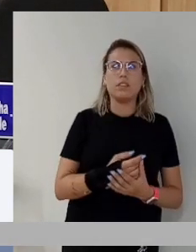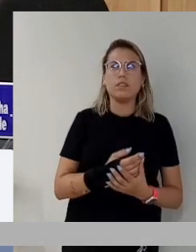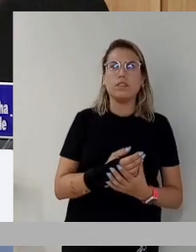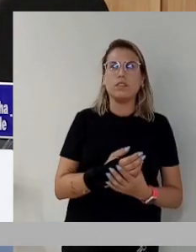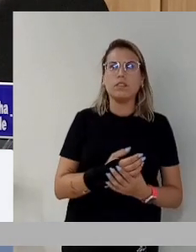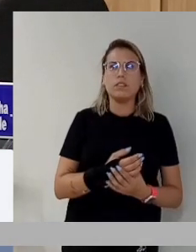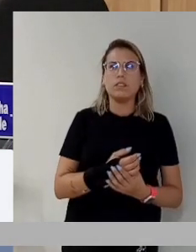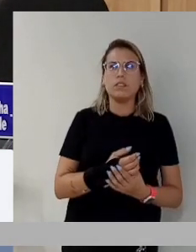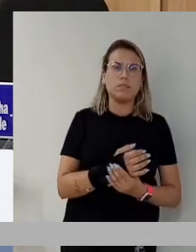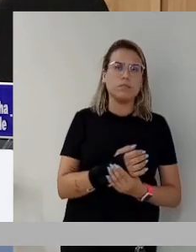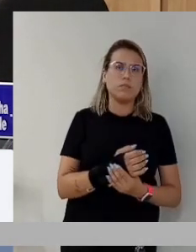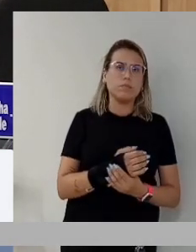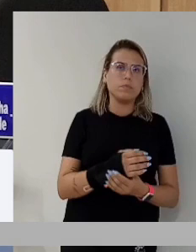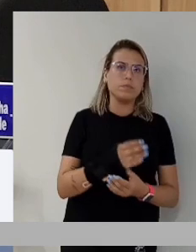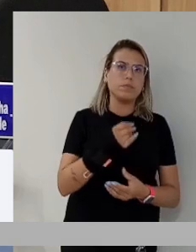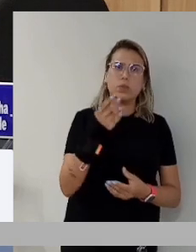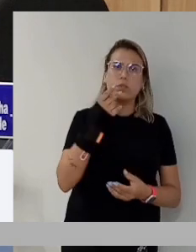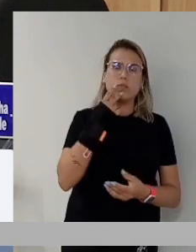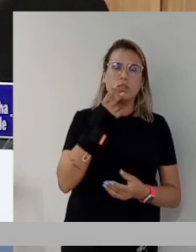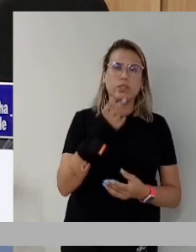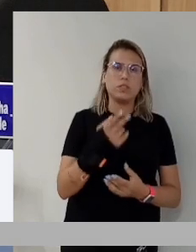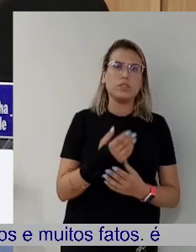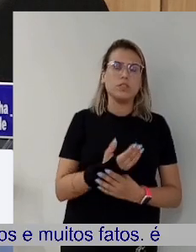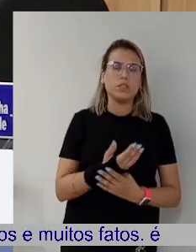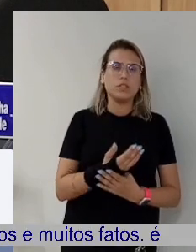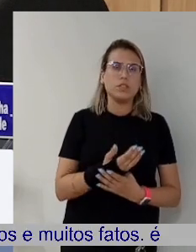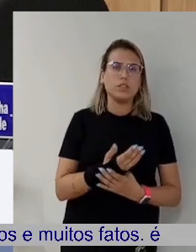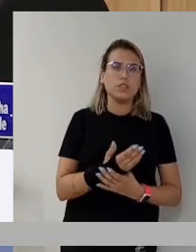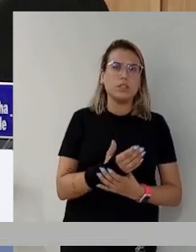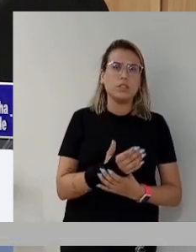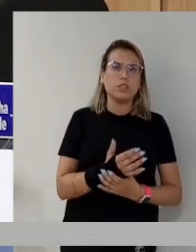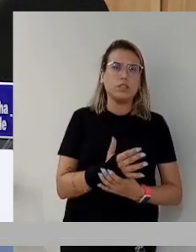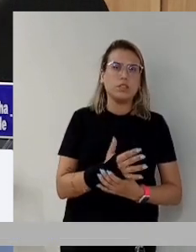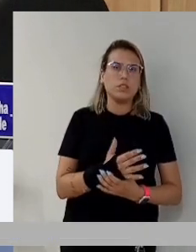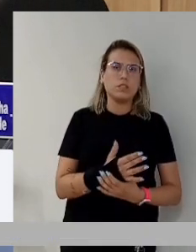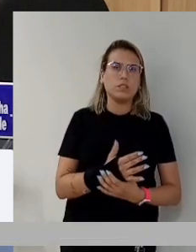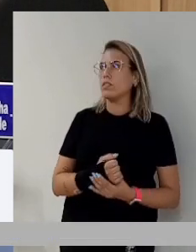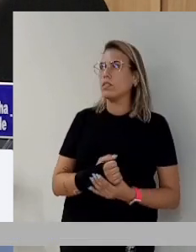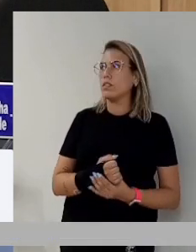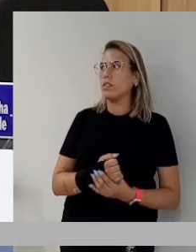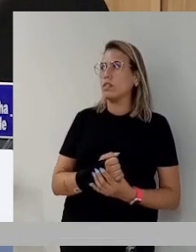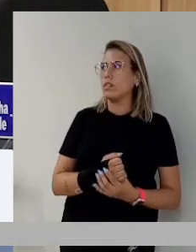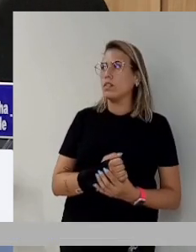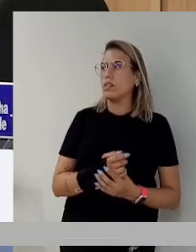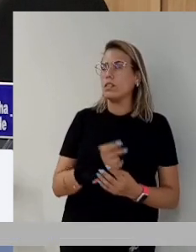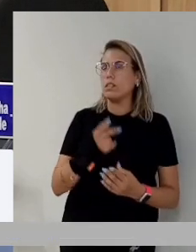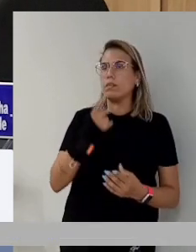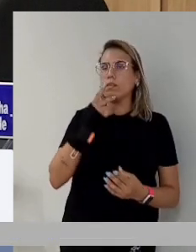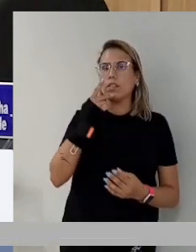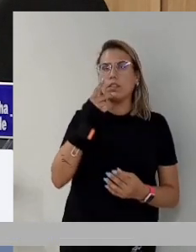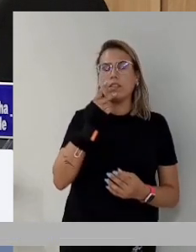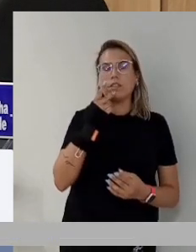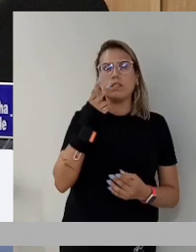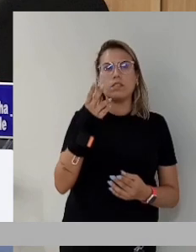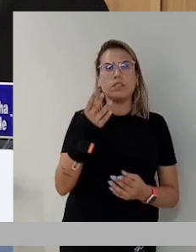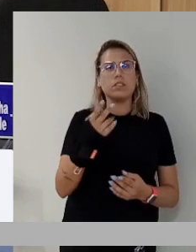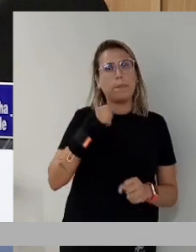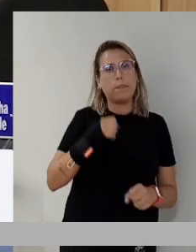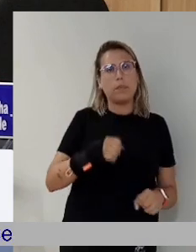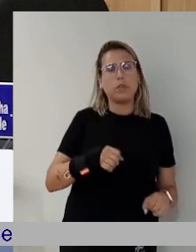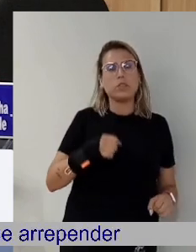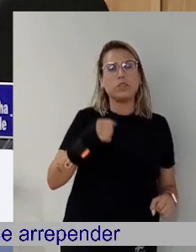muitos ditos eh que a palavra dita ela você pode até se